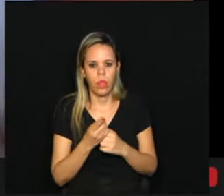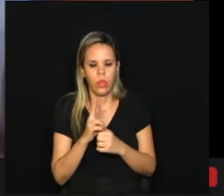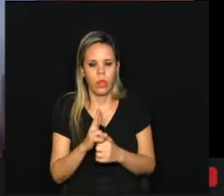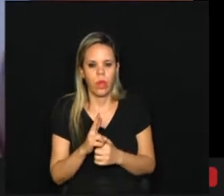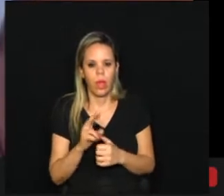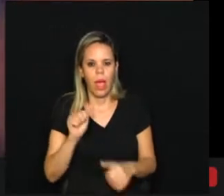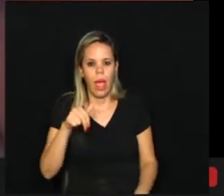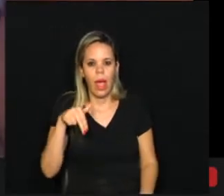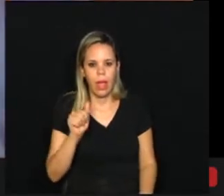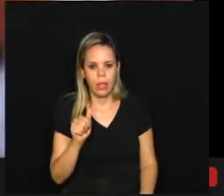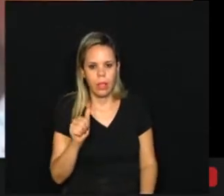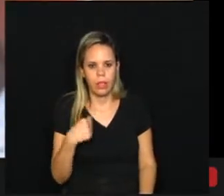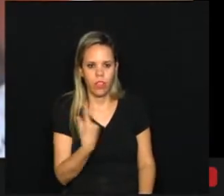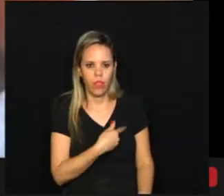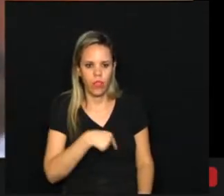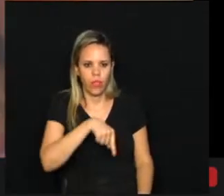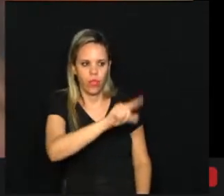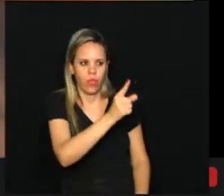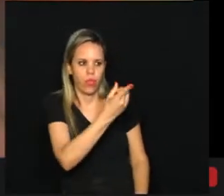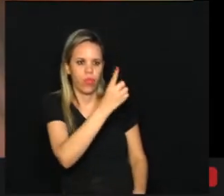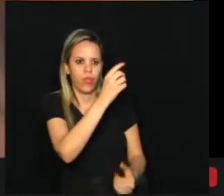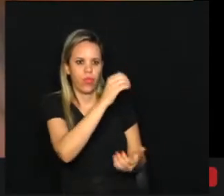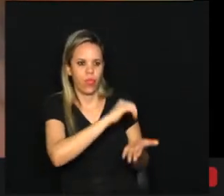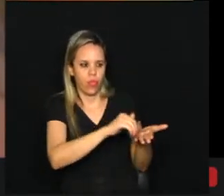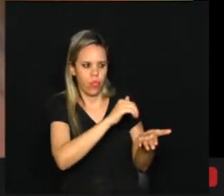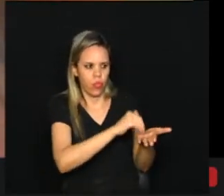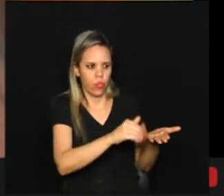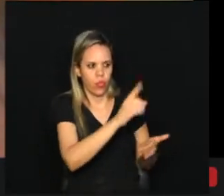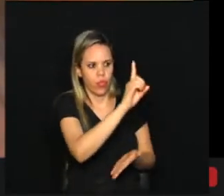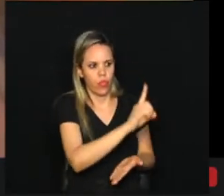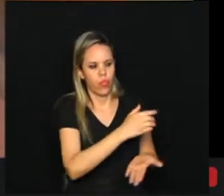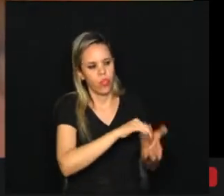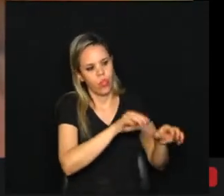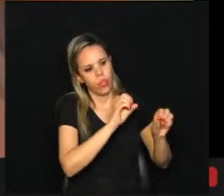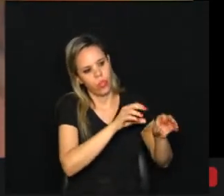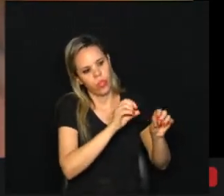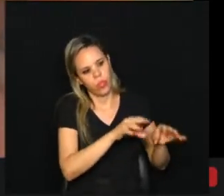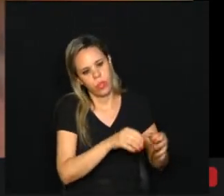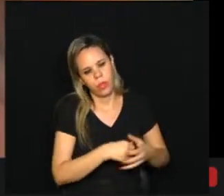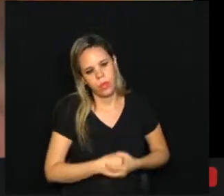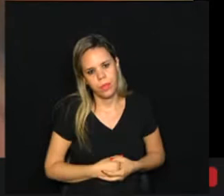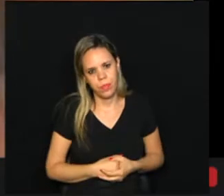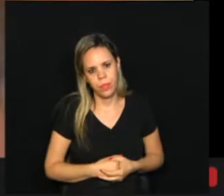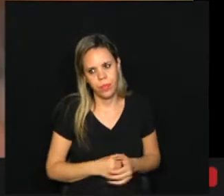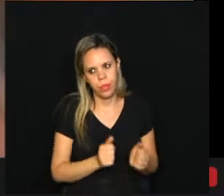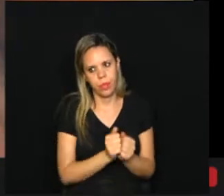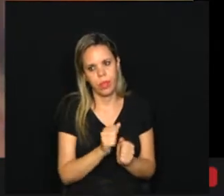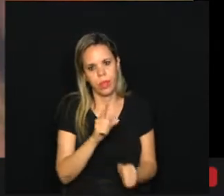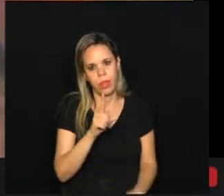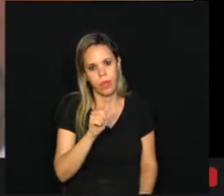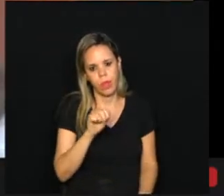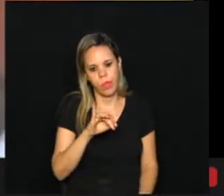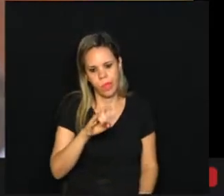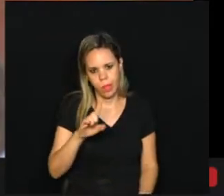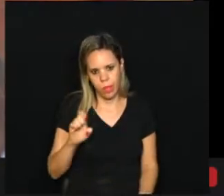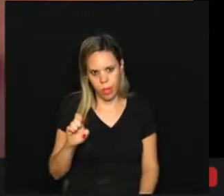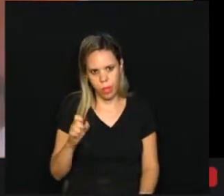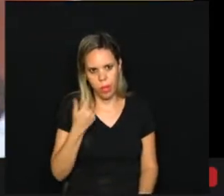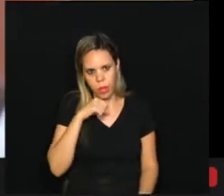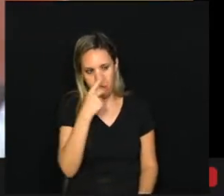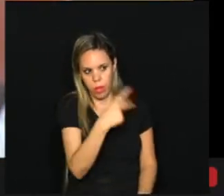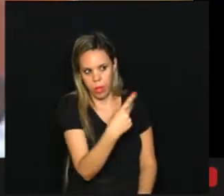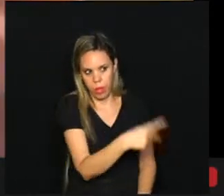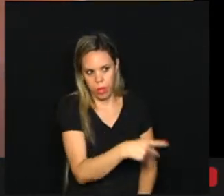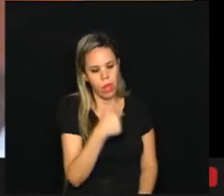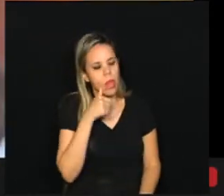Ana Carolina, nós fomos até a diretoria de ensino com a Daniele e a mãe dela. A Daniele